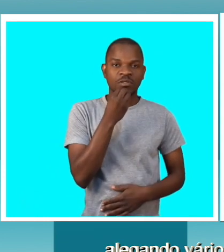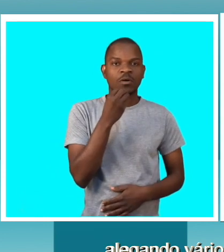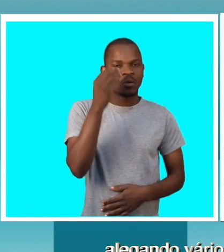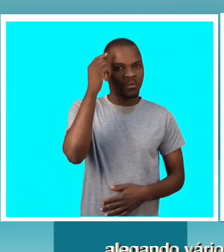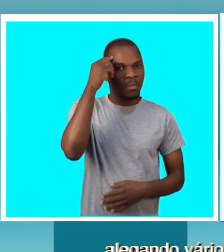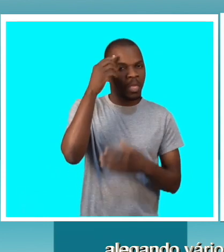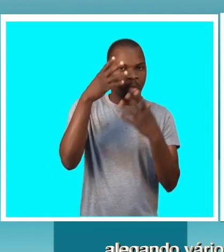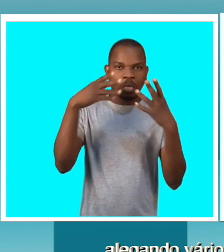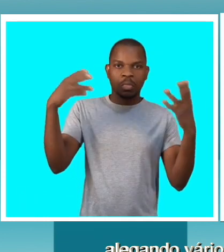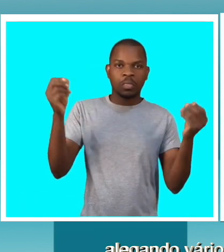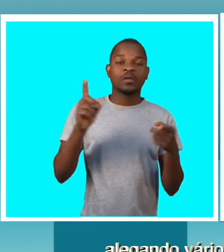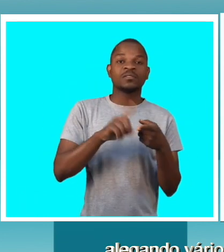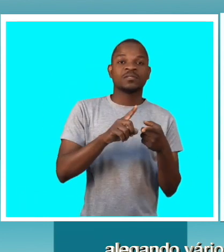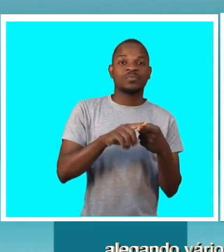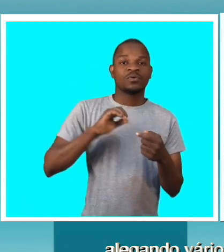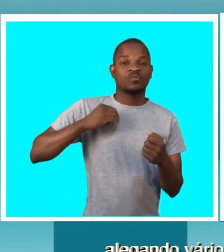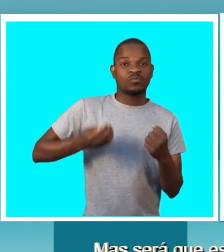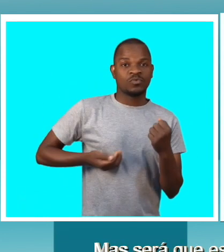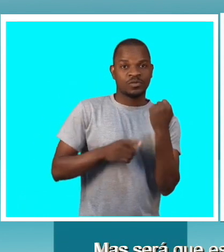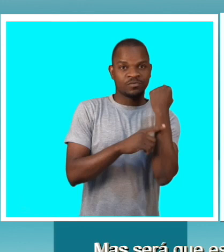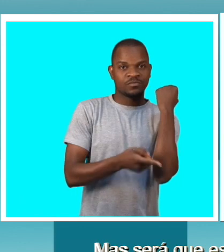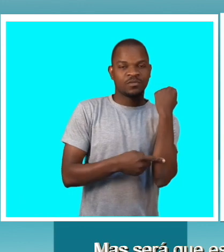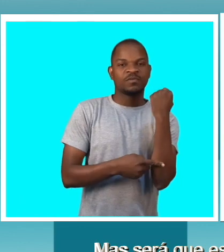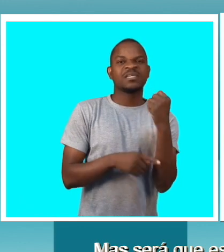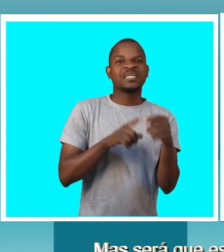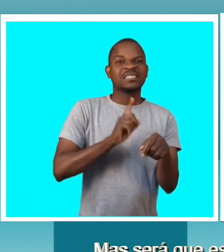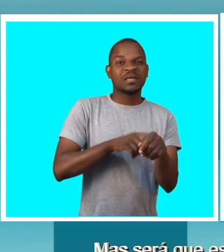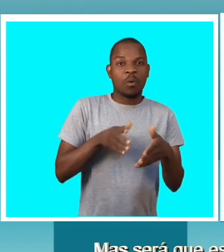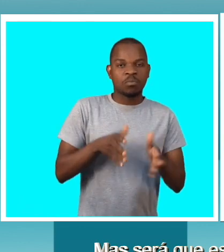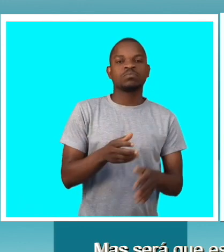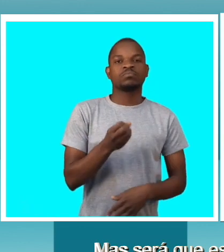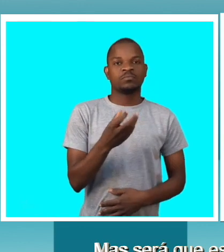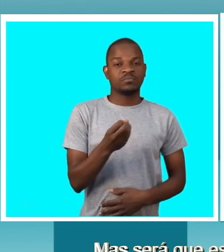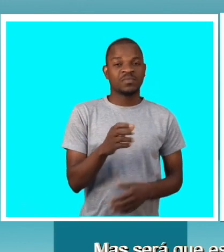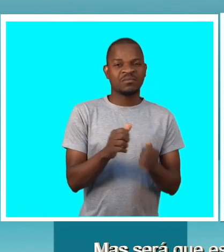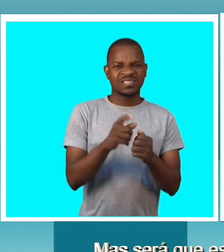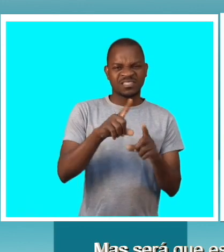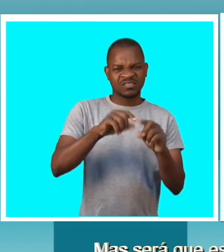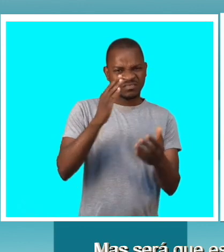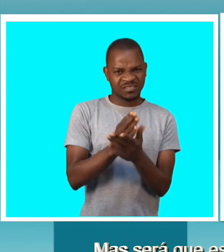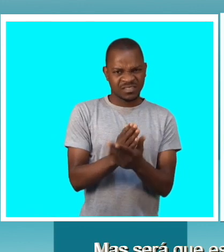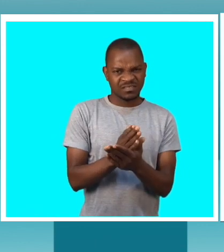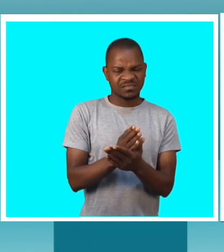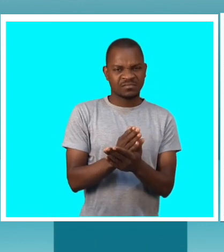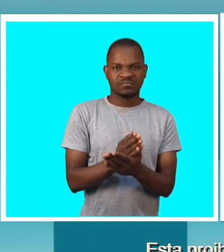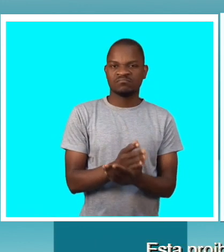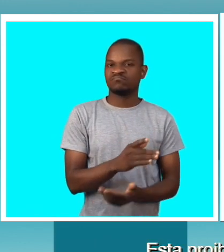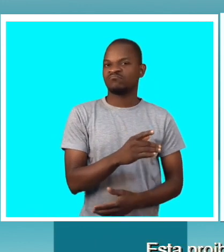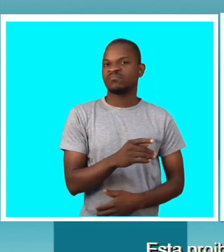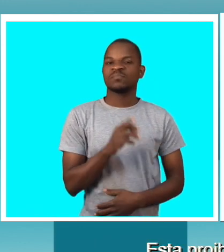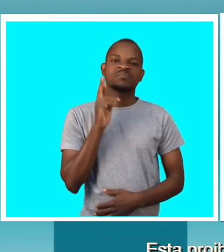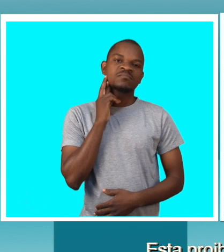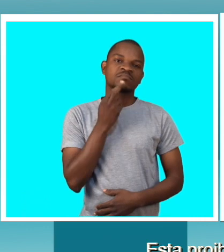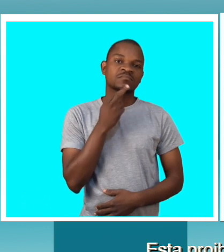dor durante o parto para mulheres. Mas será que estes argumentos espelham a verdade? Esta